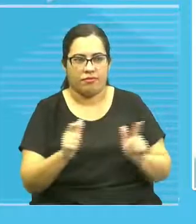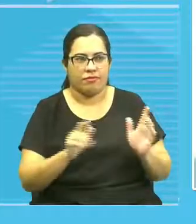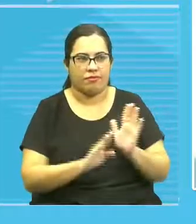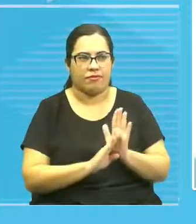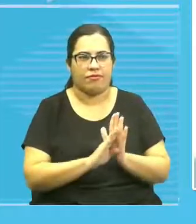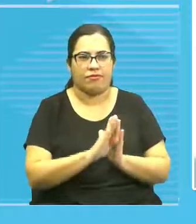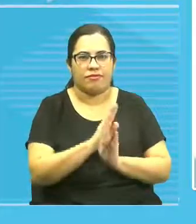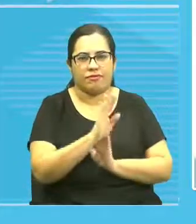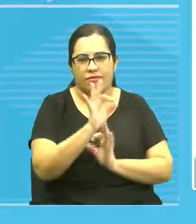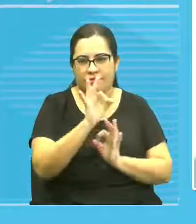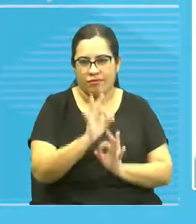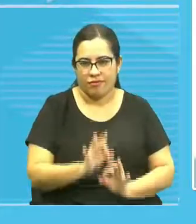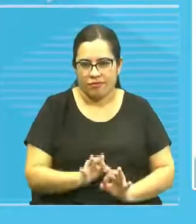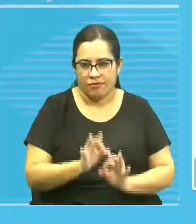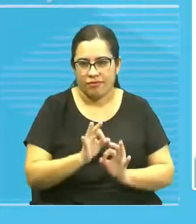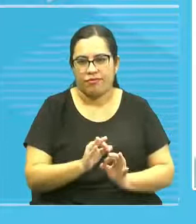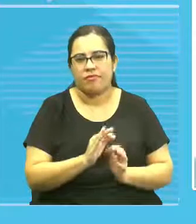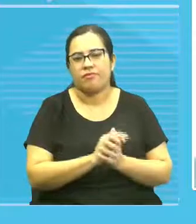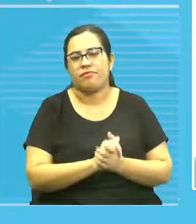temperatura.